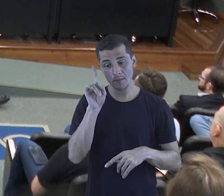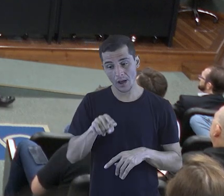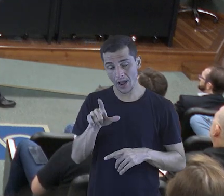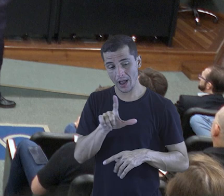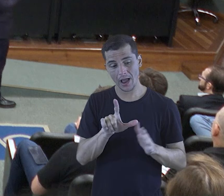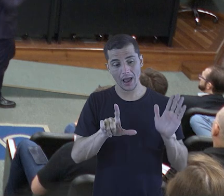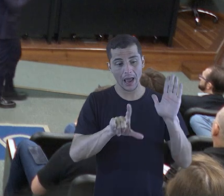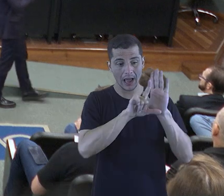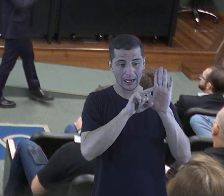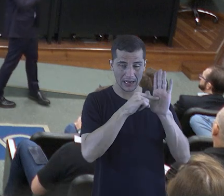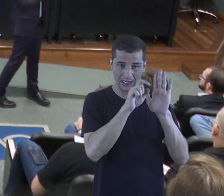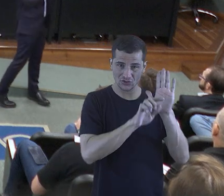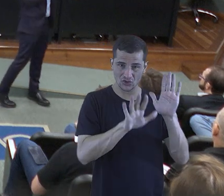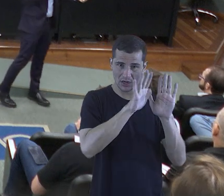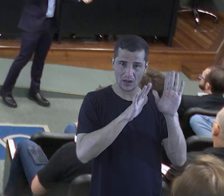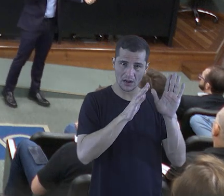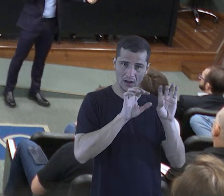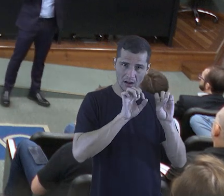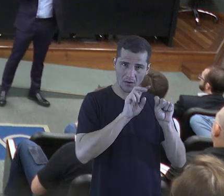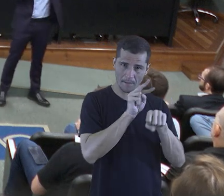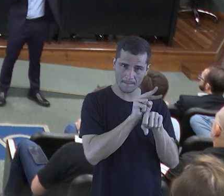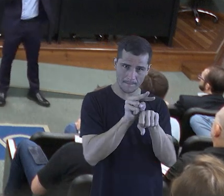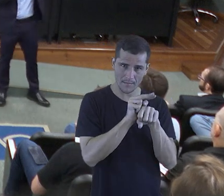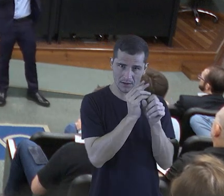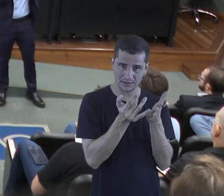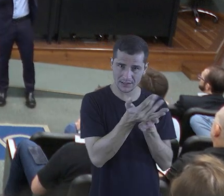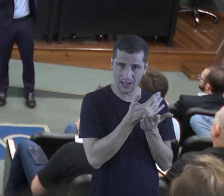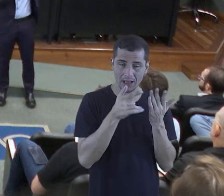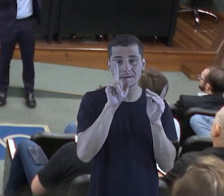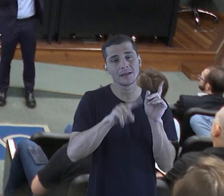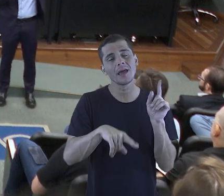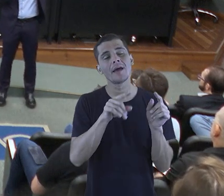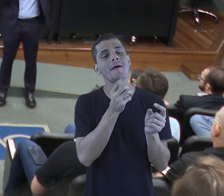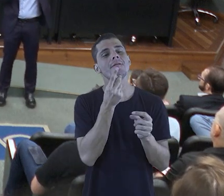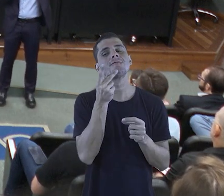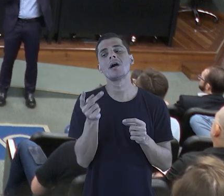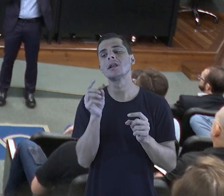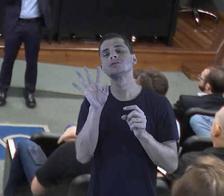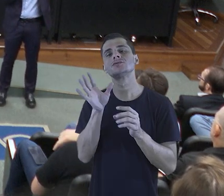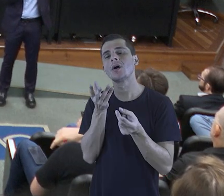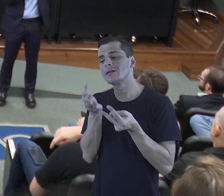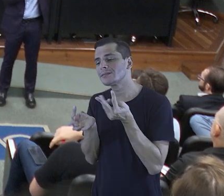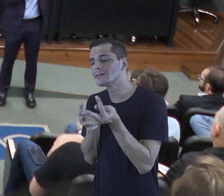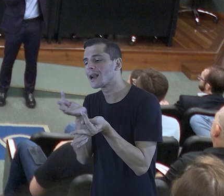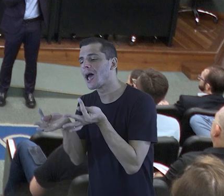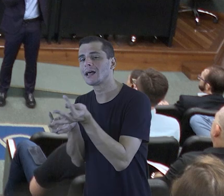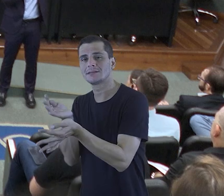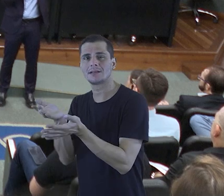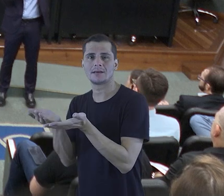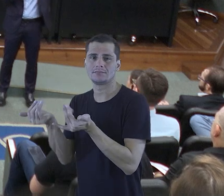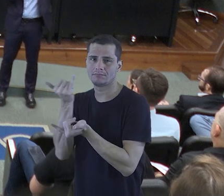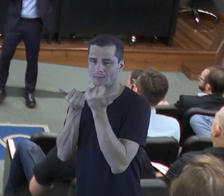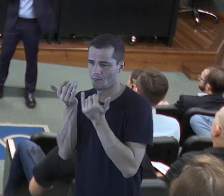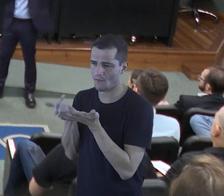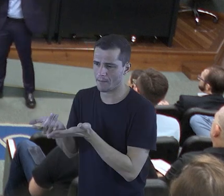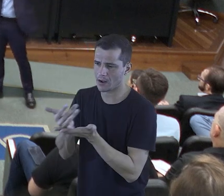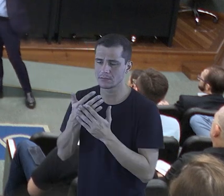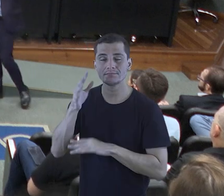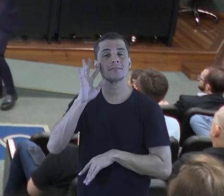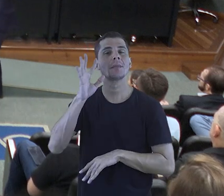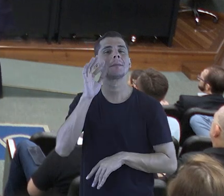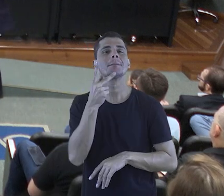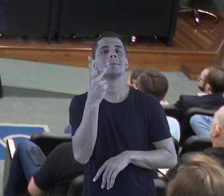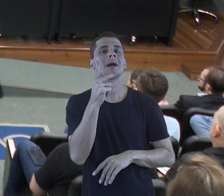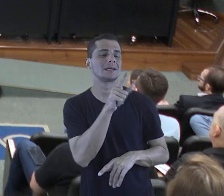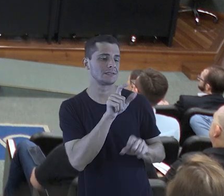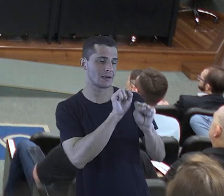Não revoga. Então, se não revoga, a LGPD manda tarjar? Não, só manda tratar. E tratar não é